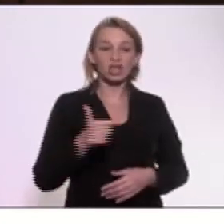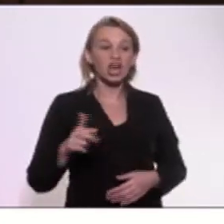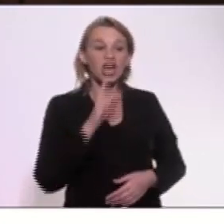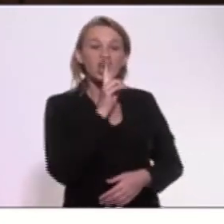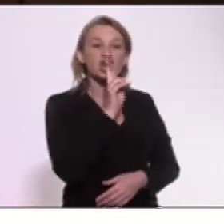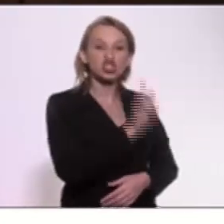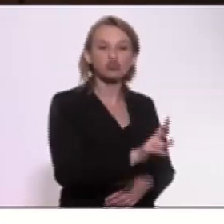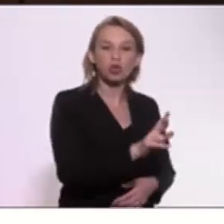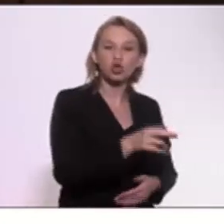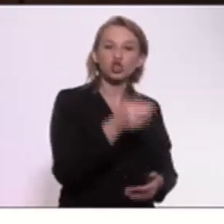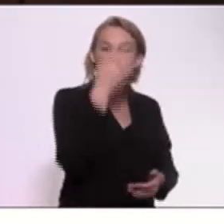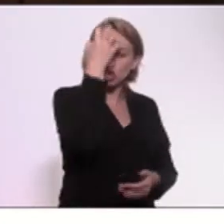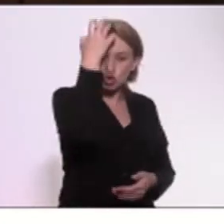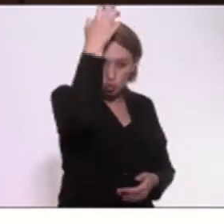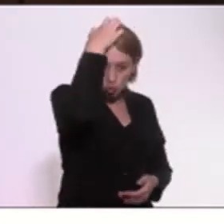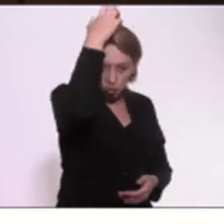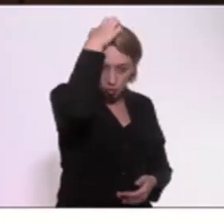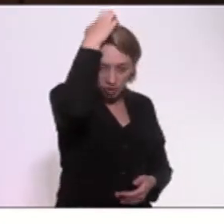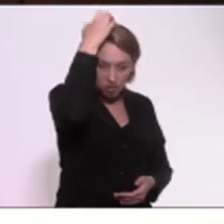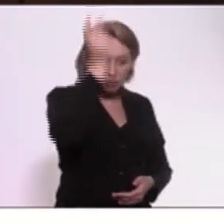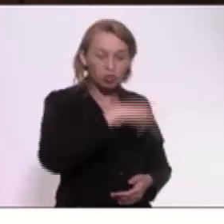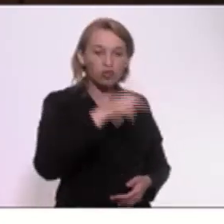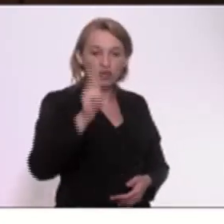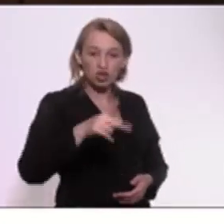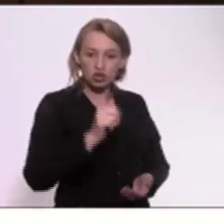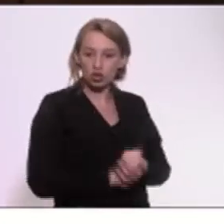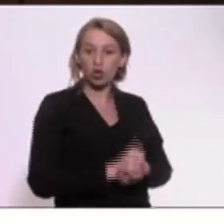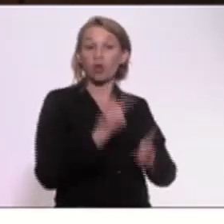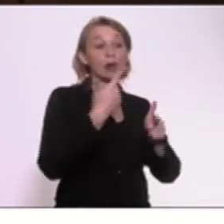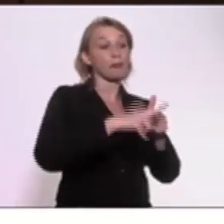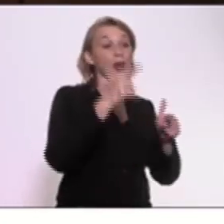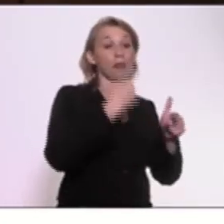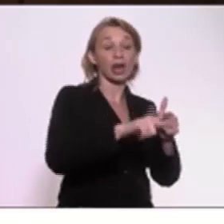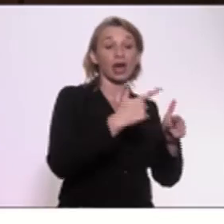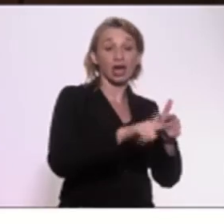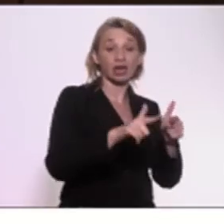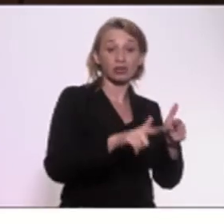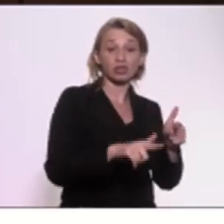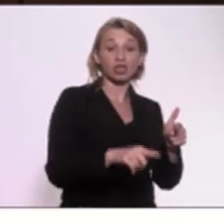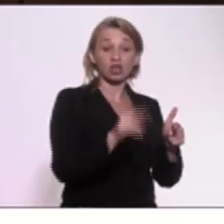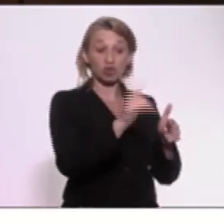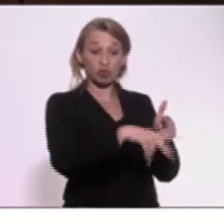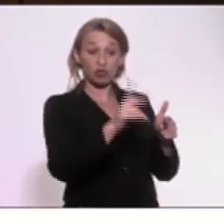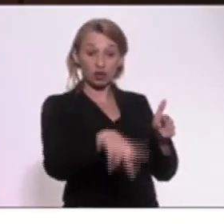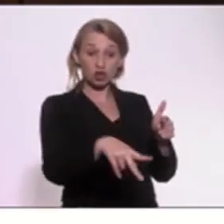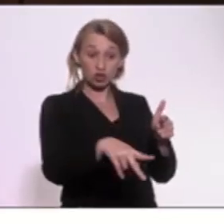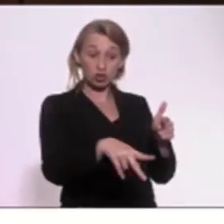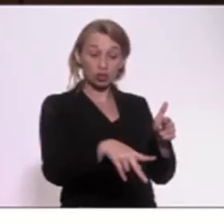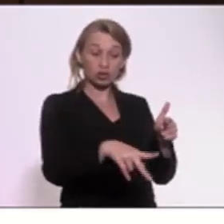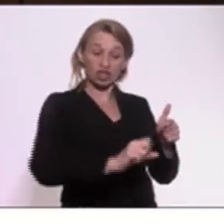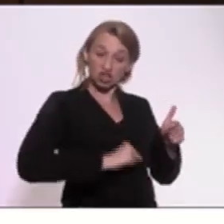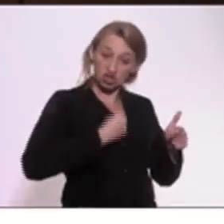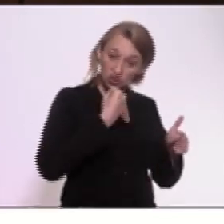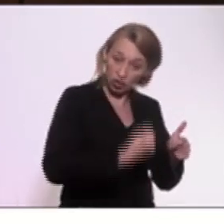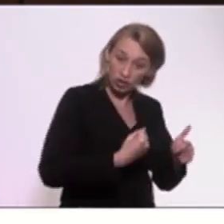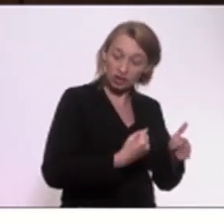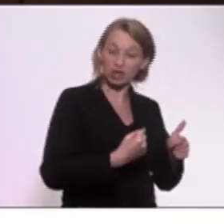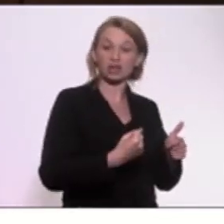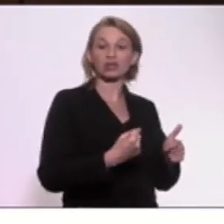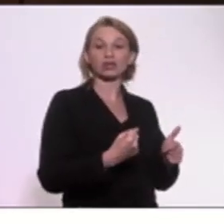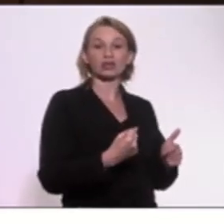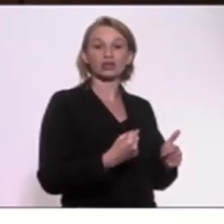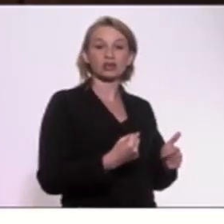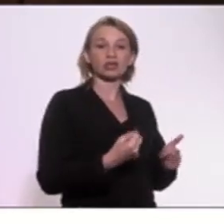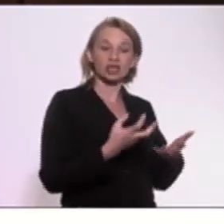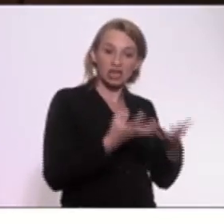haja culpabilização do professor para problemas que o professor está empenhado e esforçado